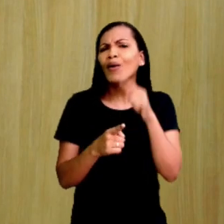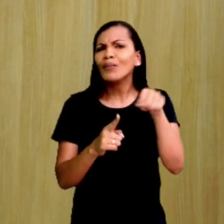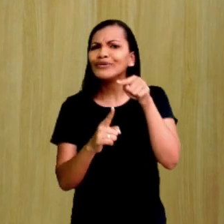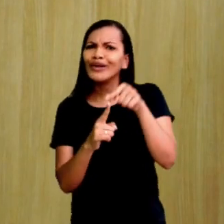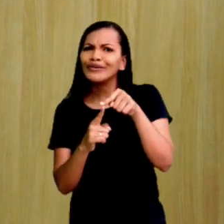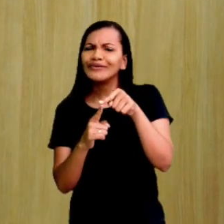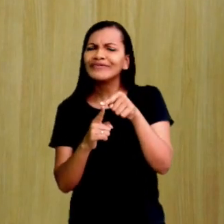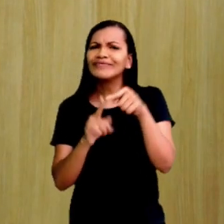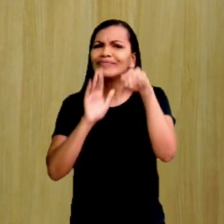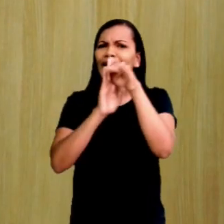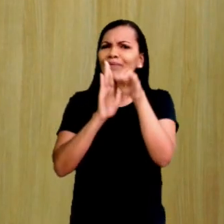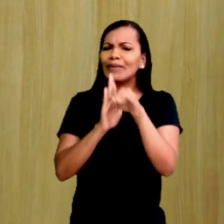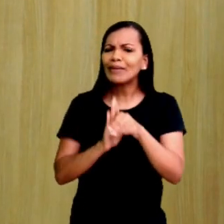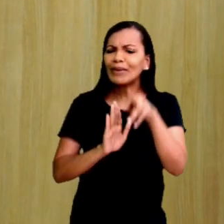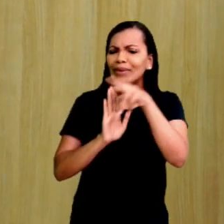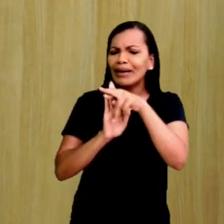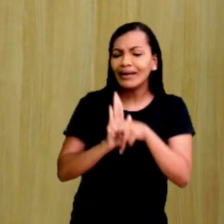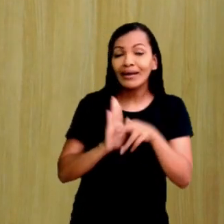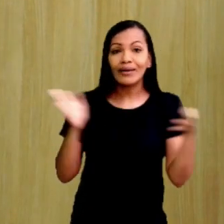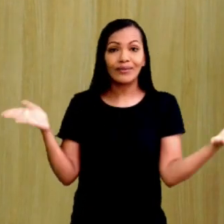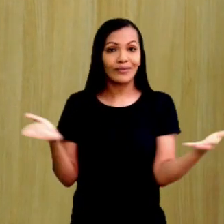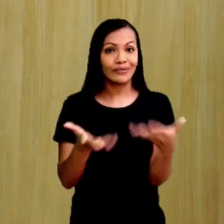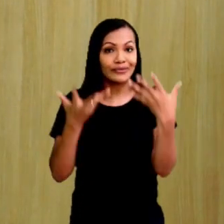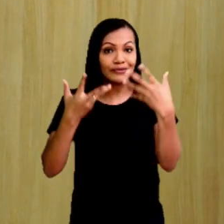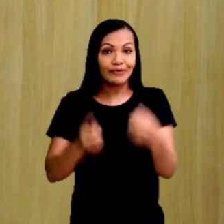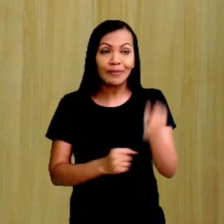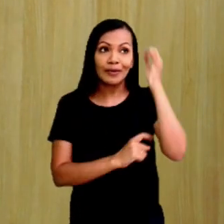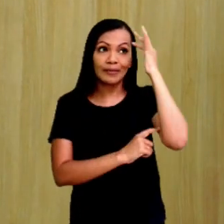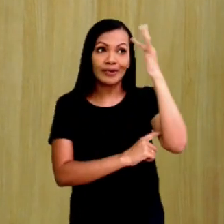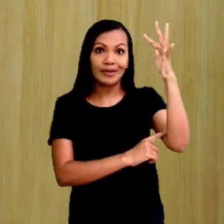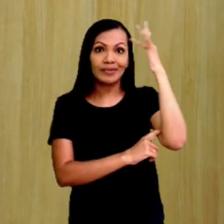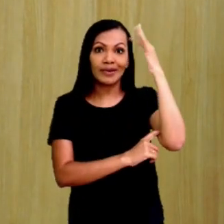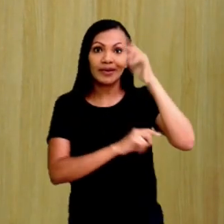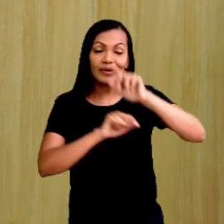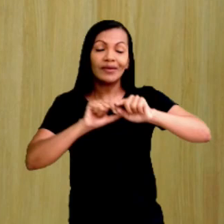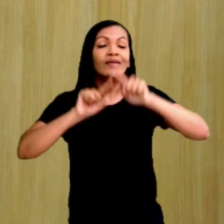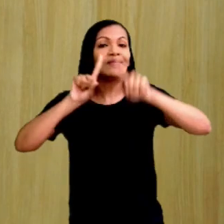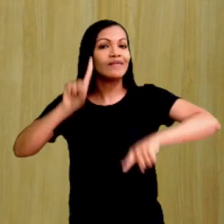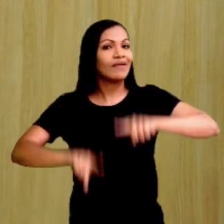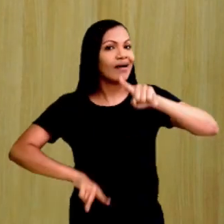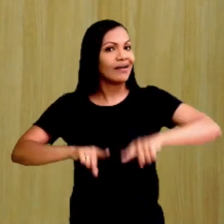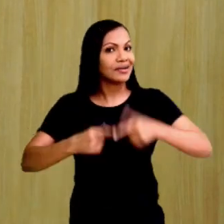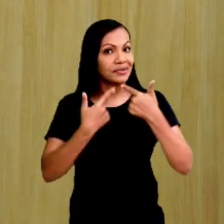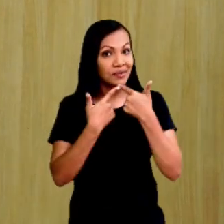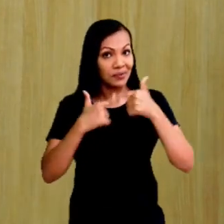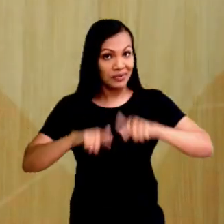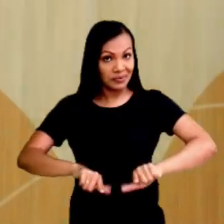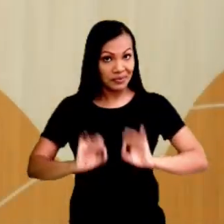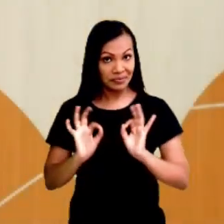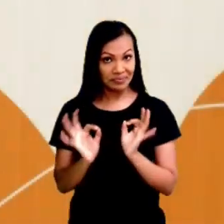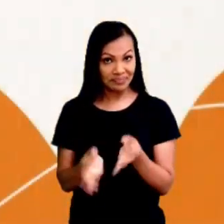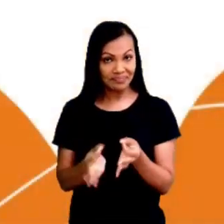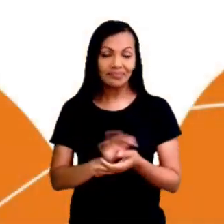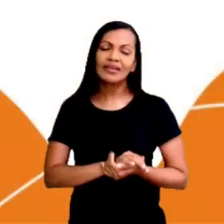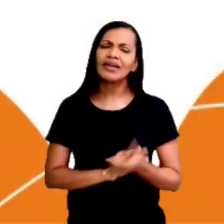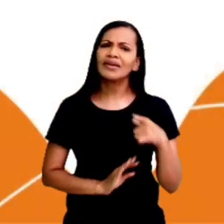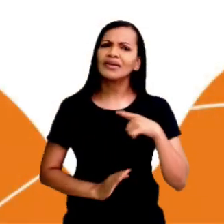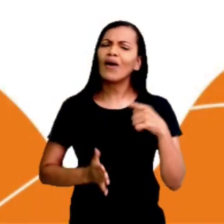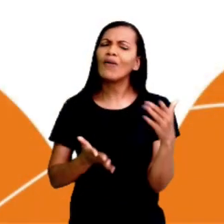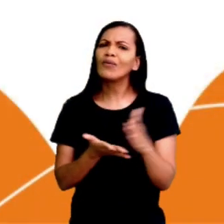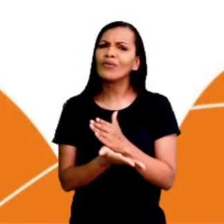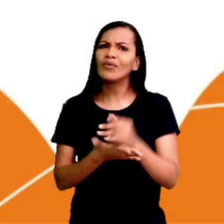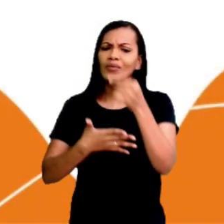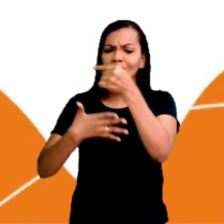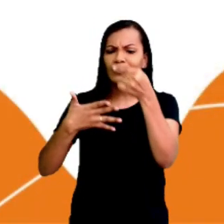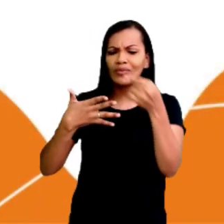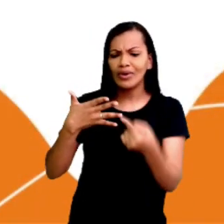ou hoje esse momento para refletir sobre variação linguística e esses elementos de um